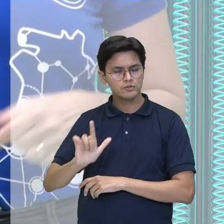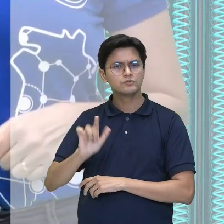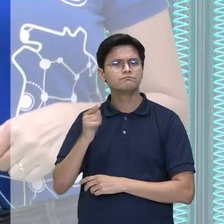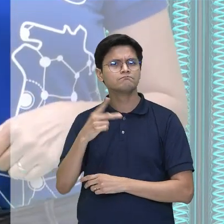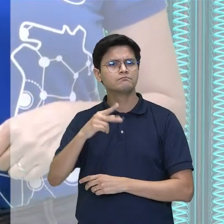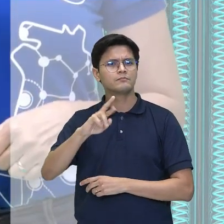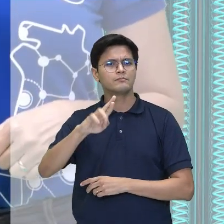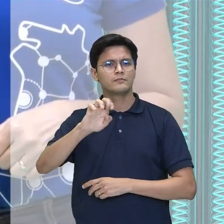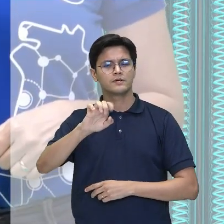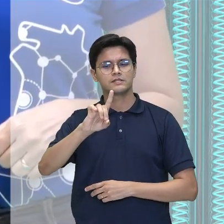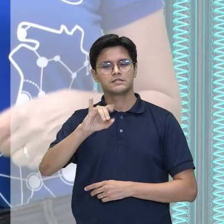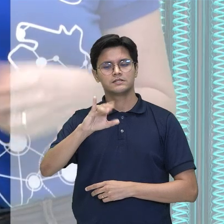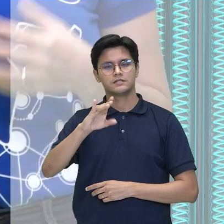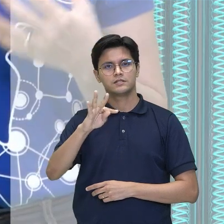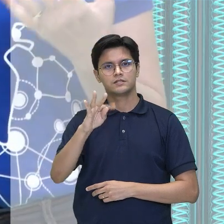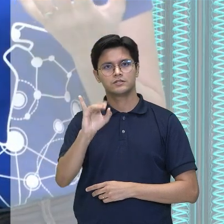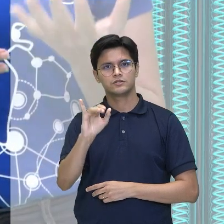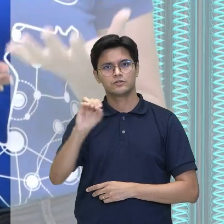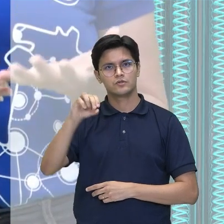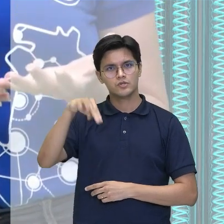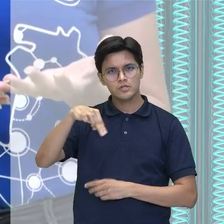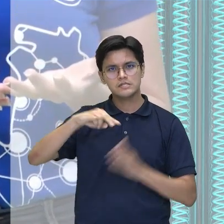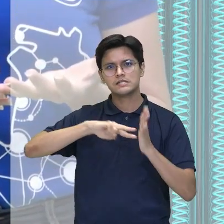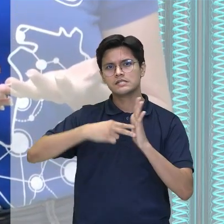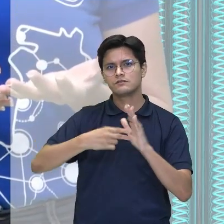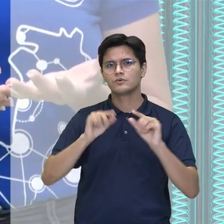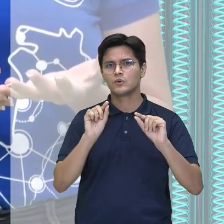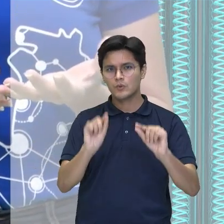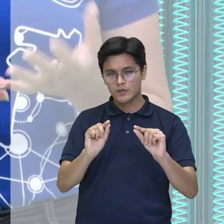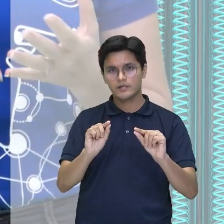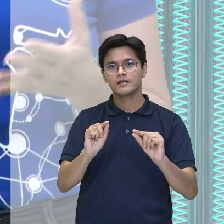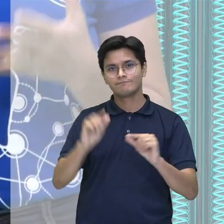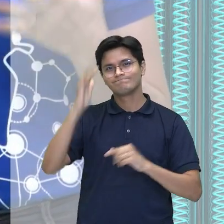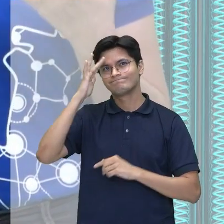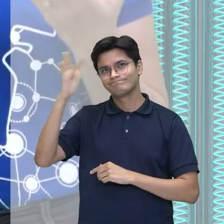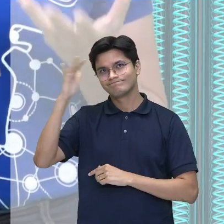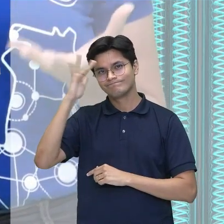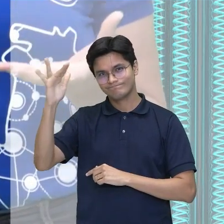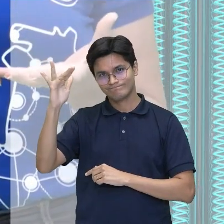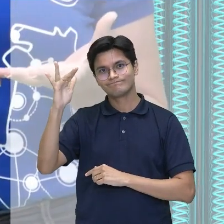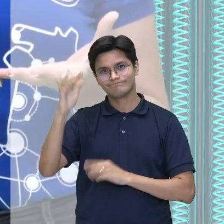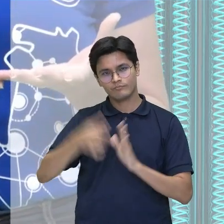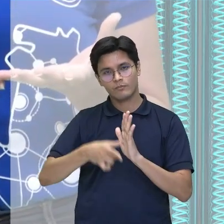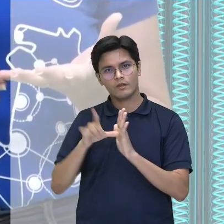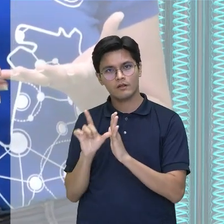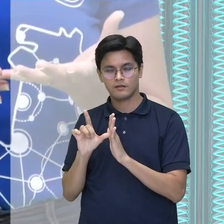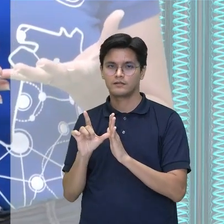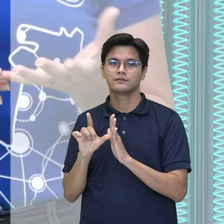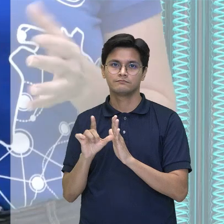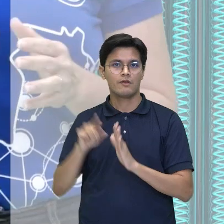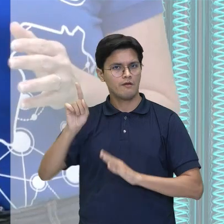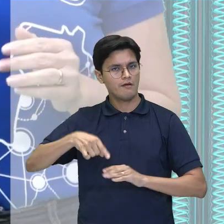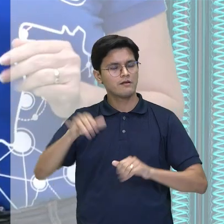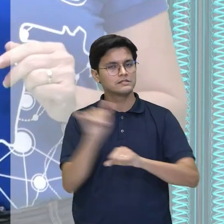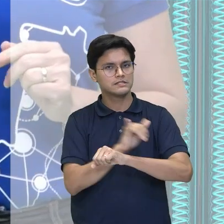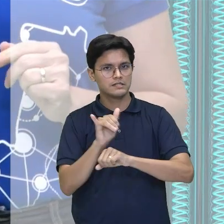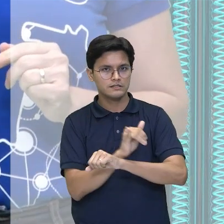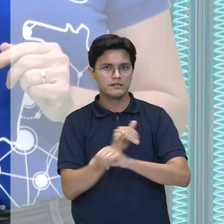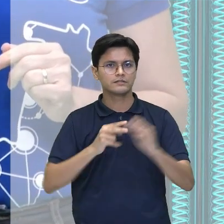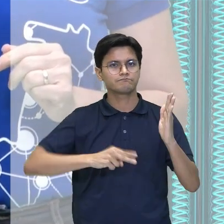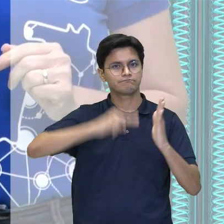prediction? Predição ou previsão. O que é? Essa é uma estratégia de leitura, tá?